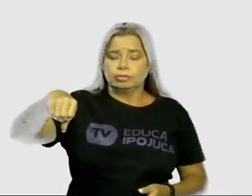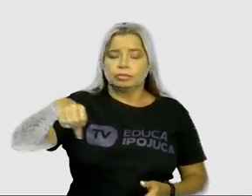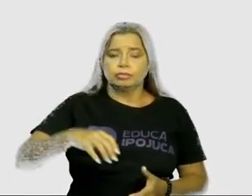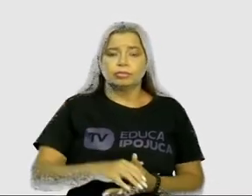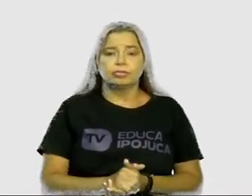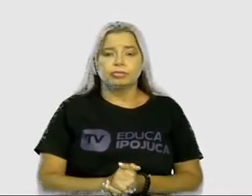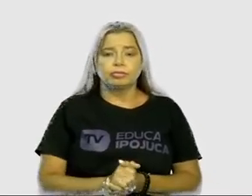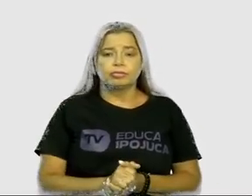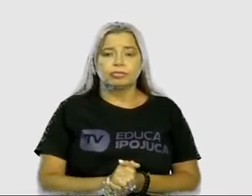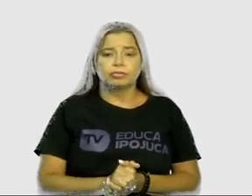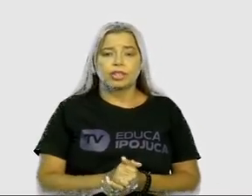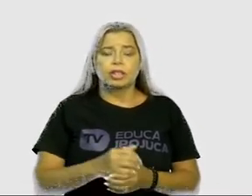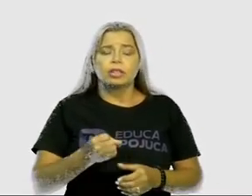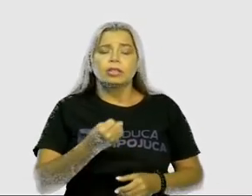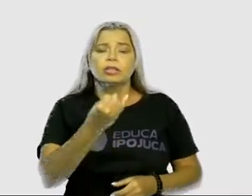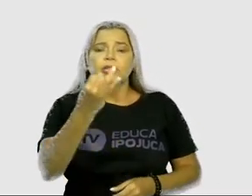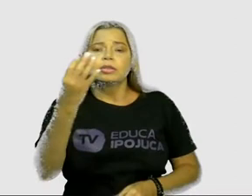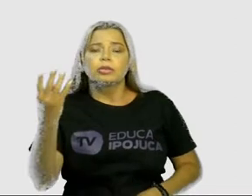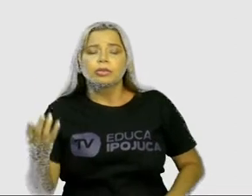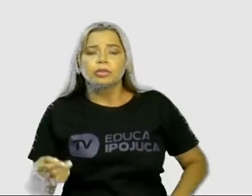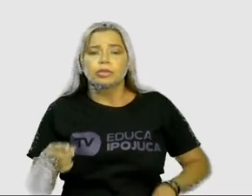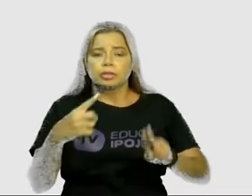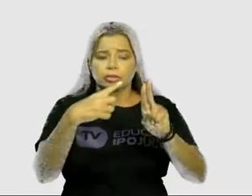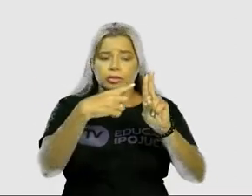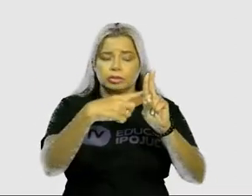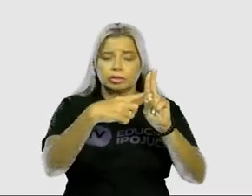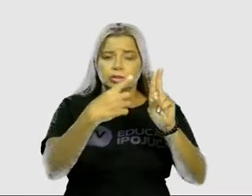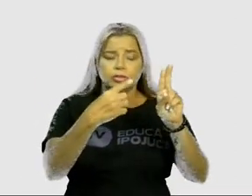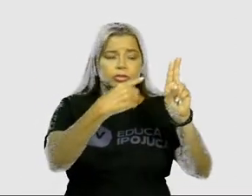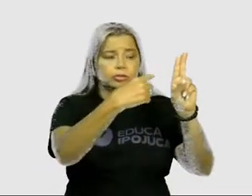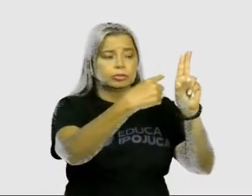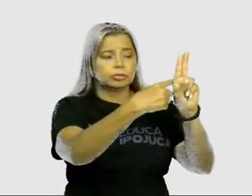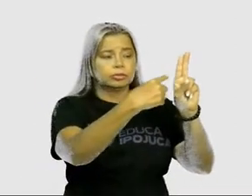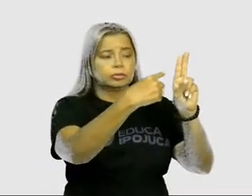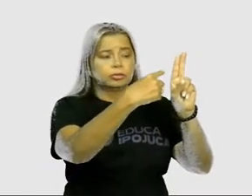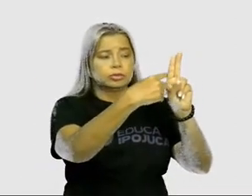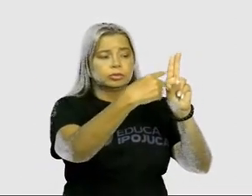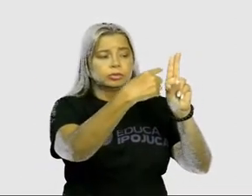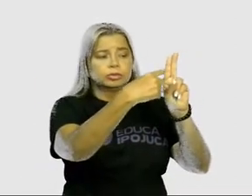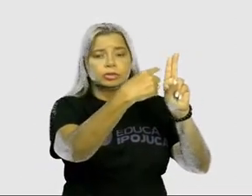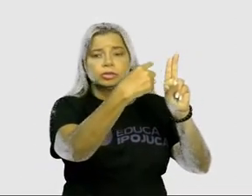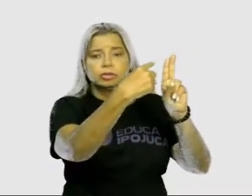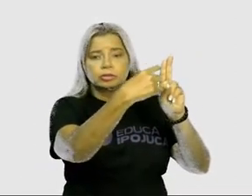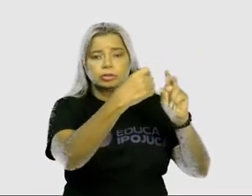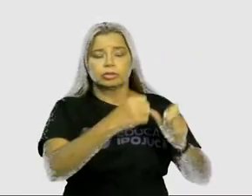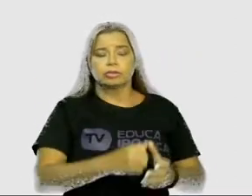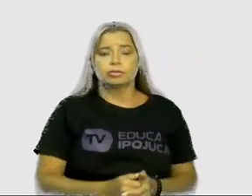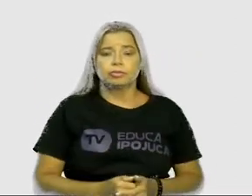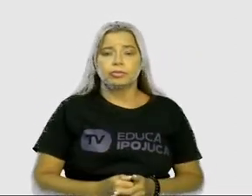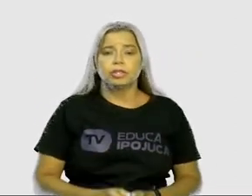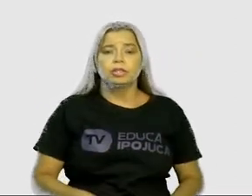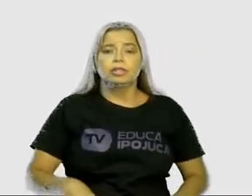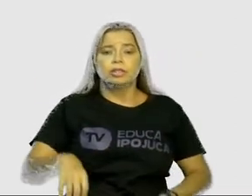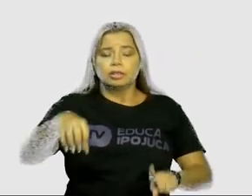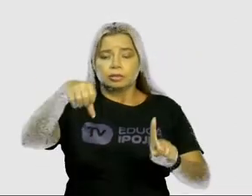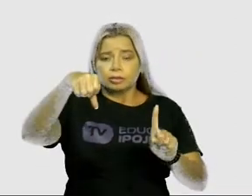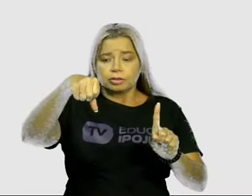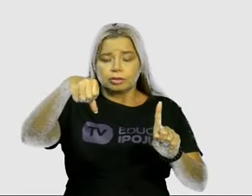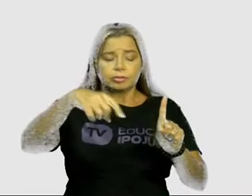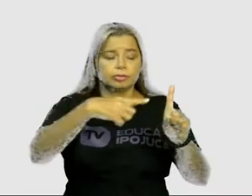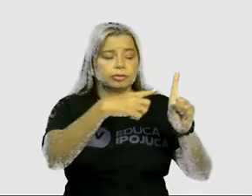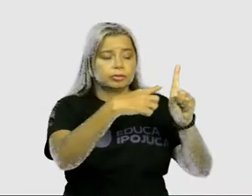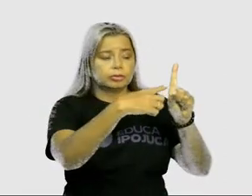49 eu tenho Quantas dezenas 4 dezenas e o novo eu tenho que nove unidades